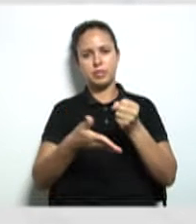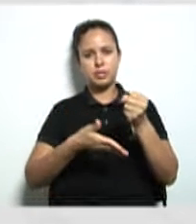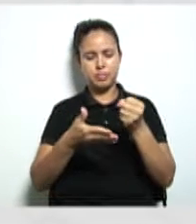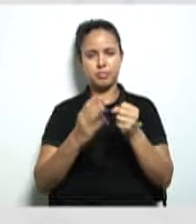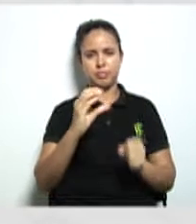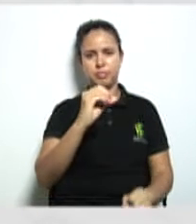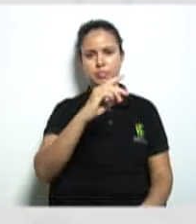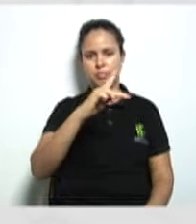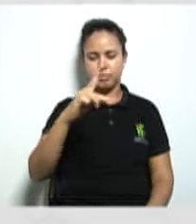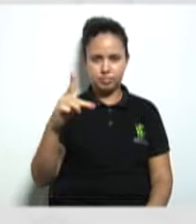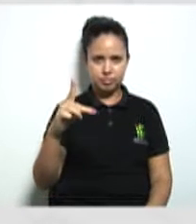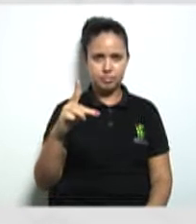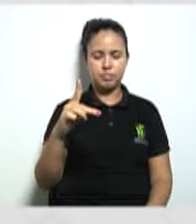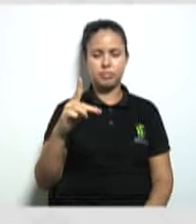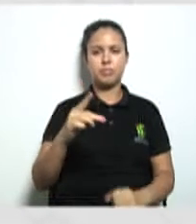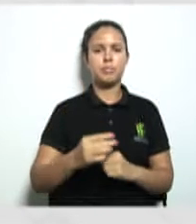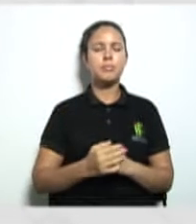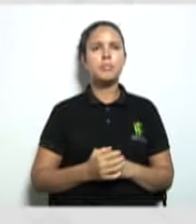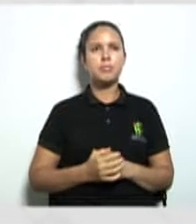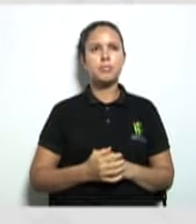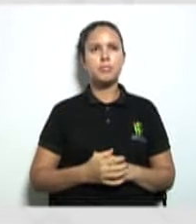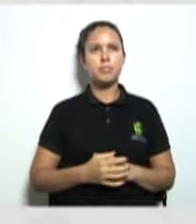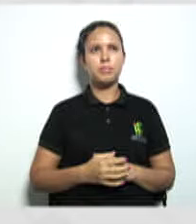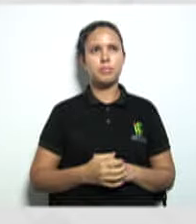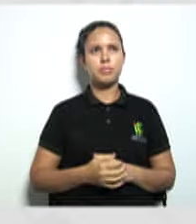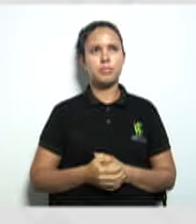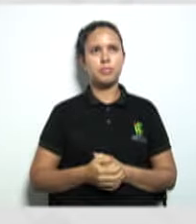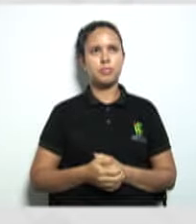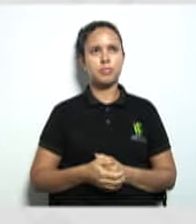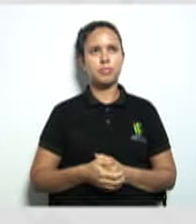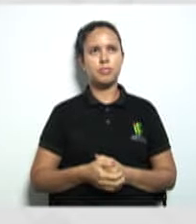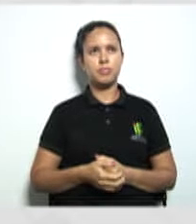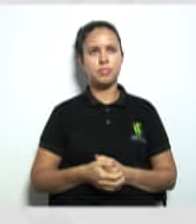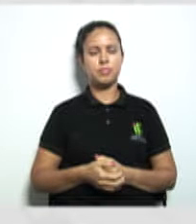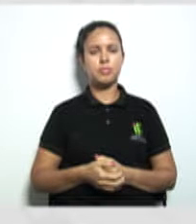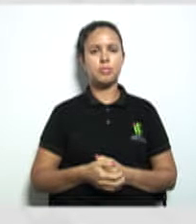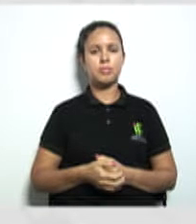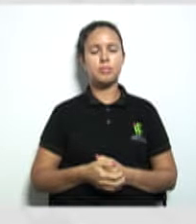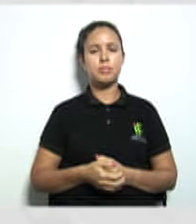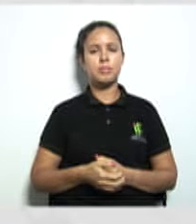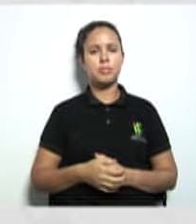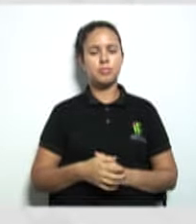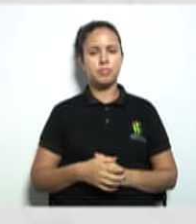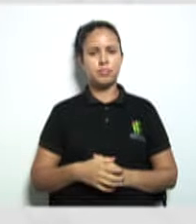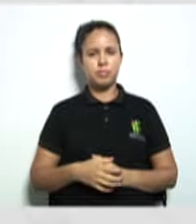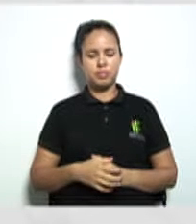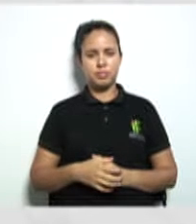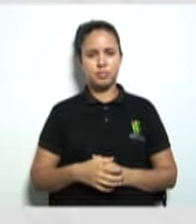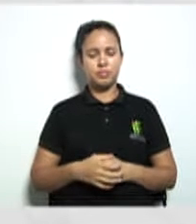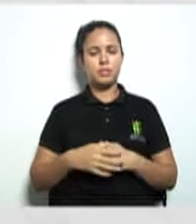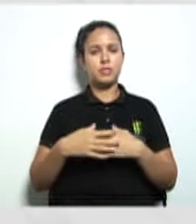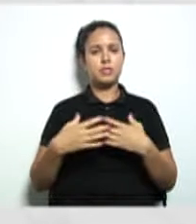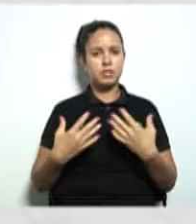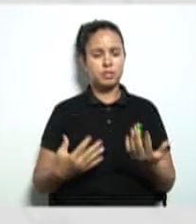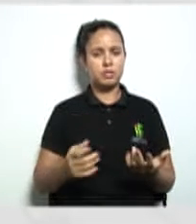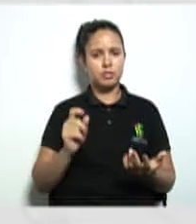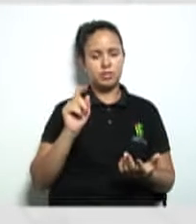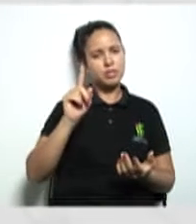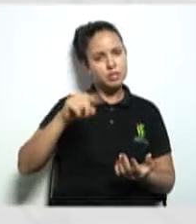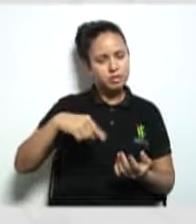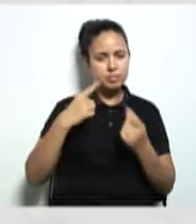do cooperativismo. Vamos lá, olha que interessante, agora aqui a nossa primeira introdução,